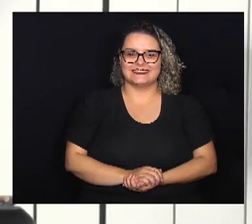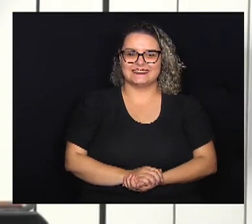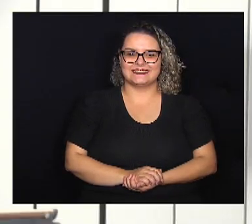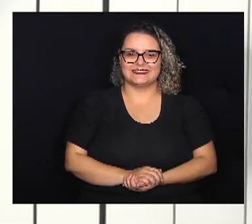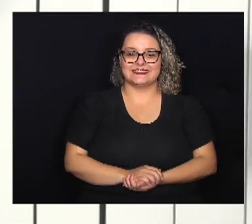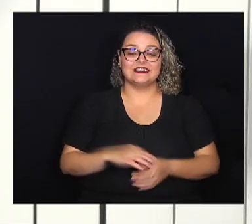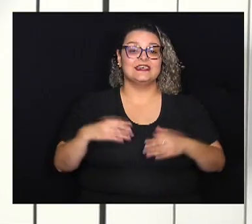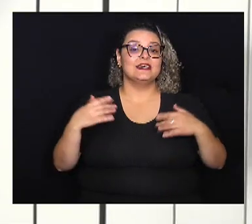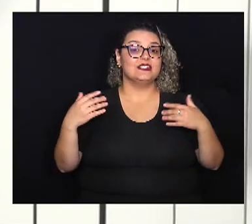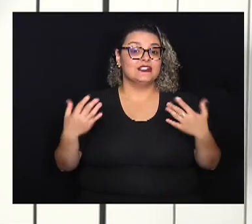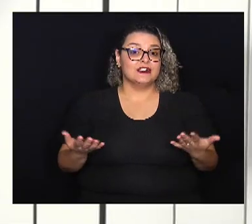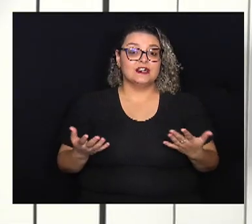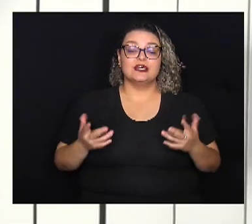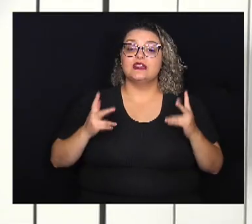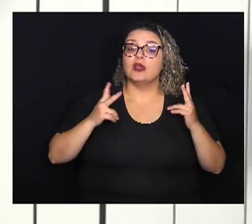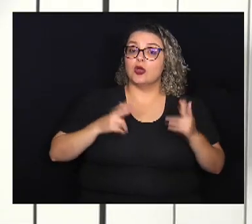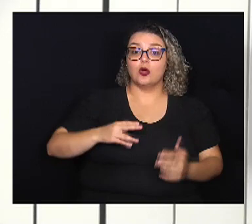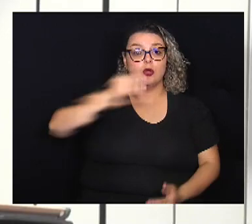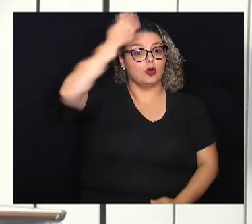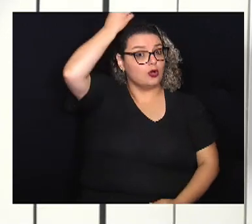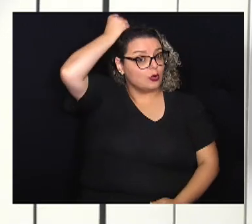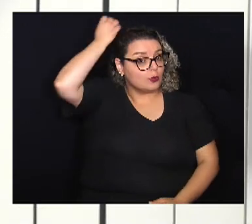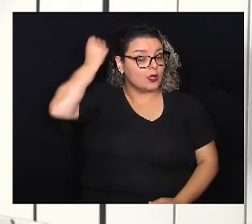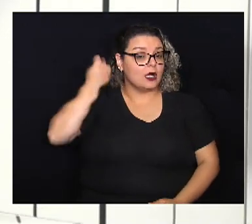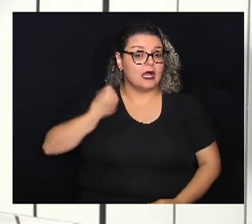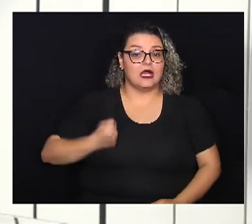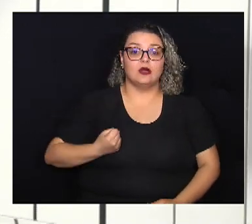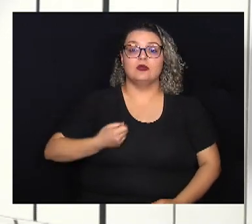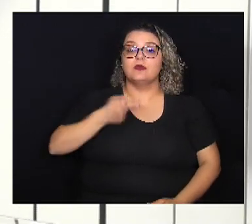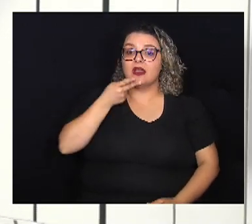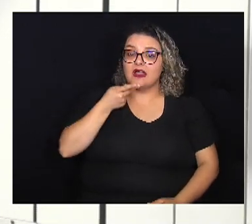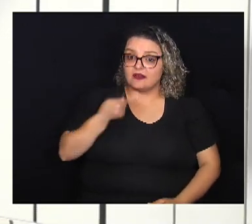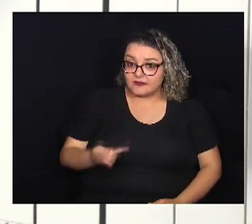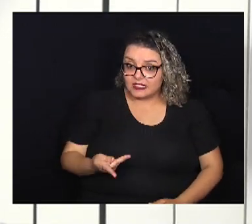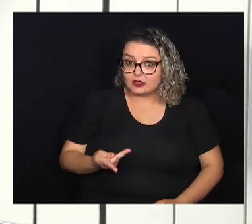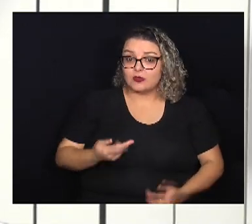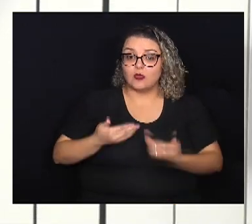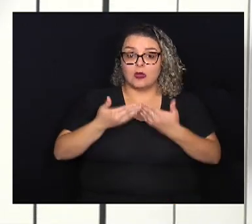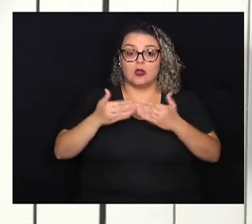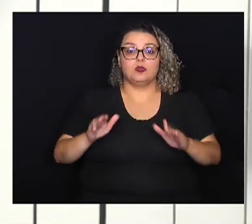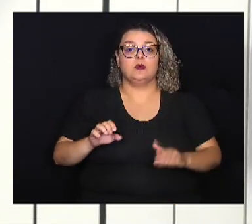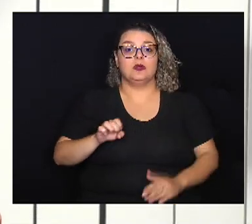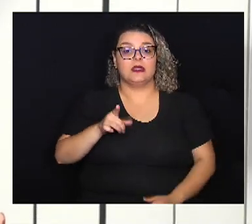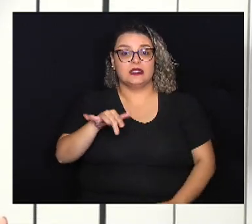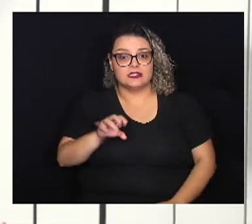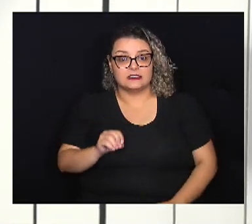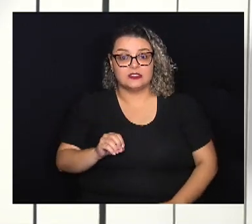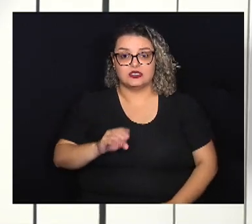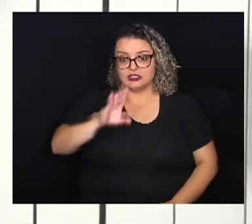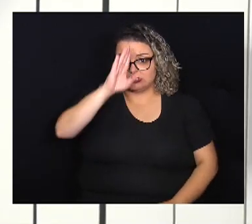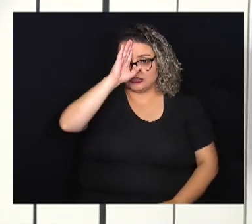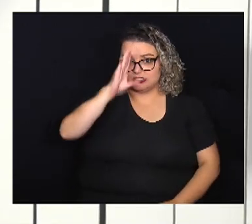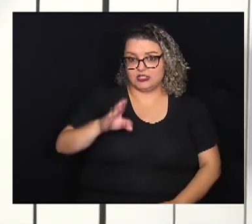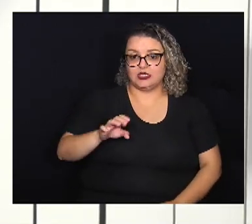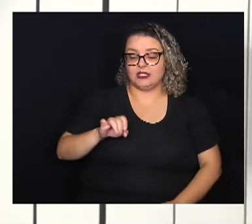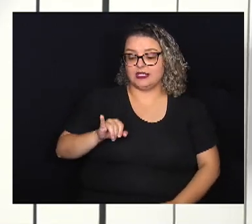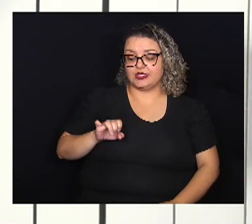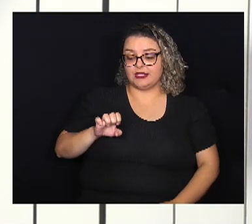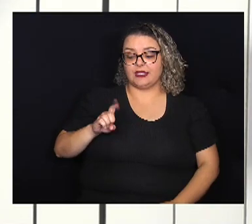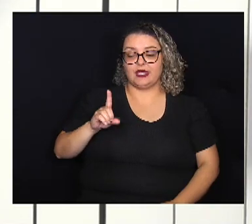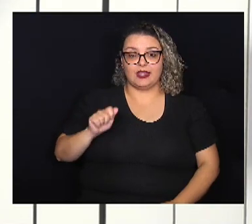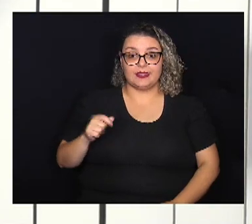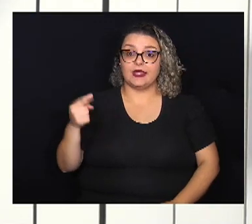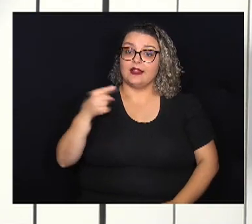E como a Rúbia já adiantou, a gente abre a edição de hoje direto lá do Jardim Ieda, em Campinas,